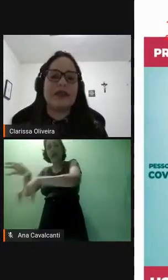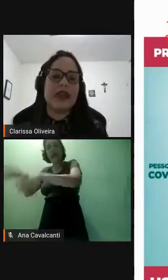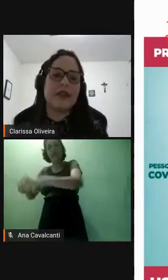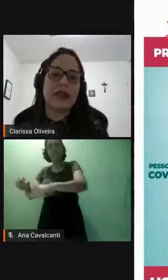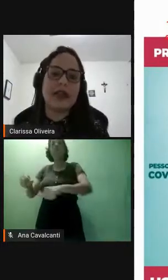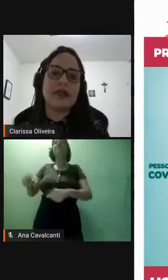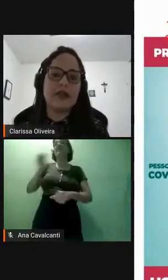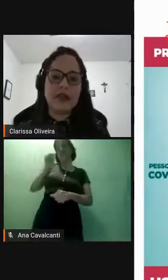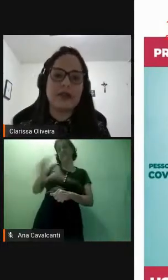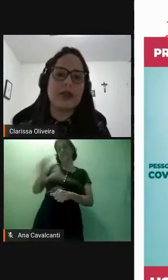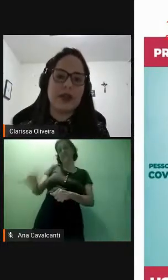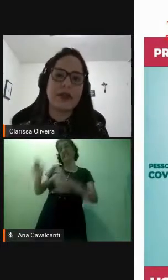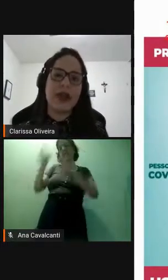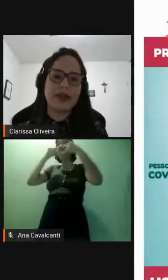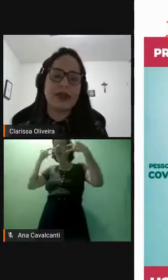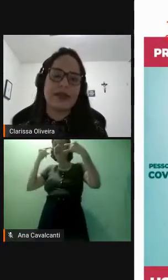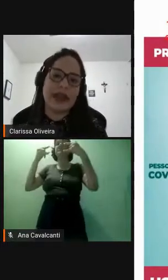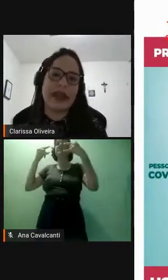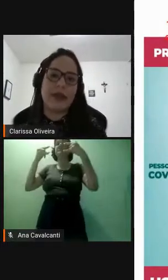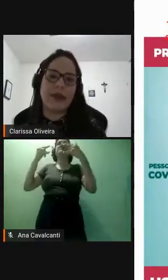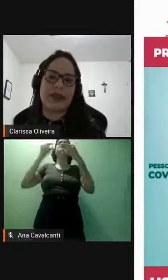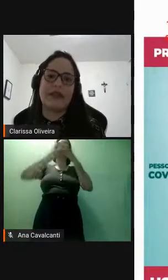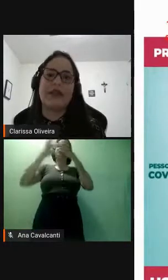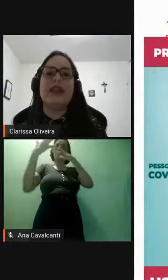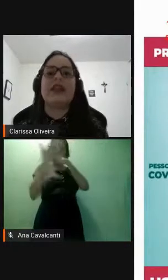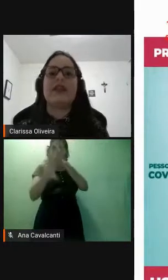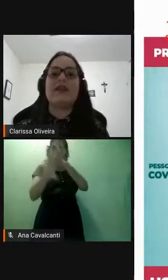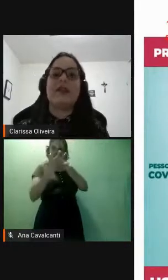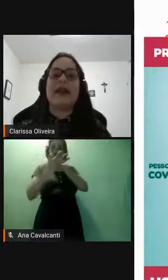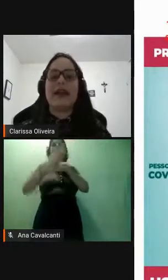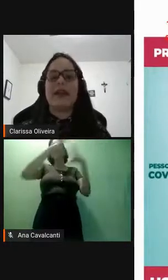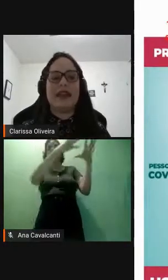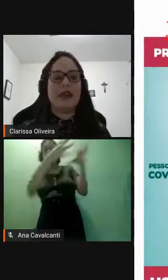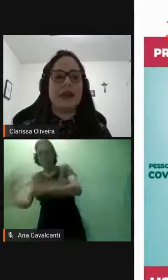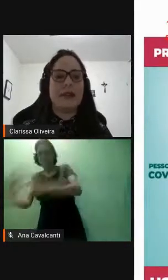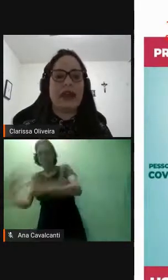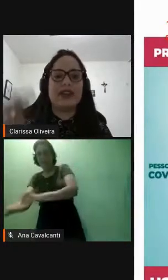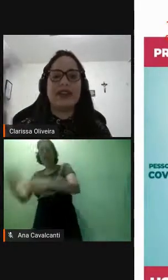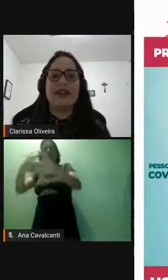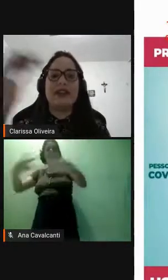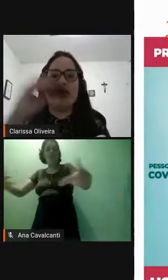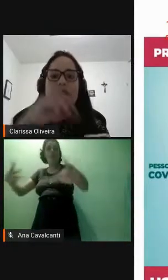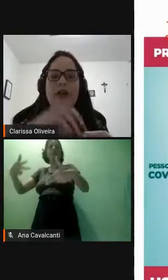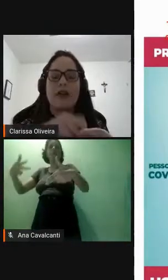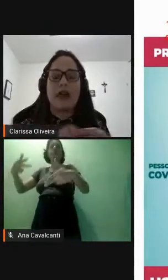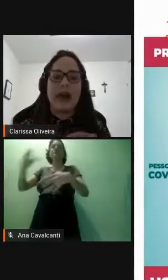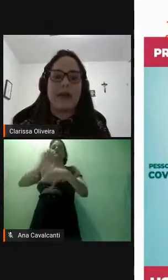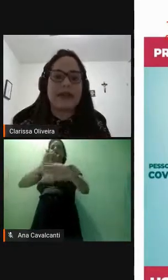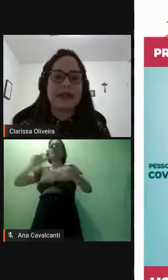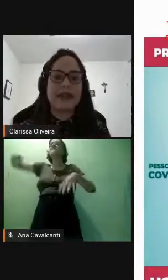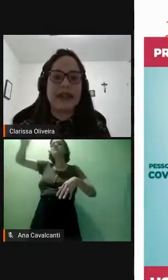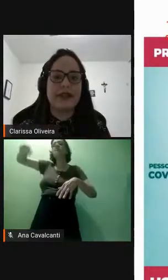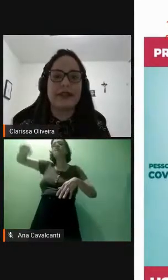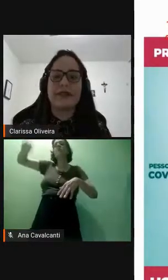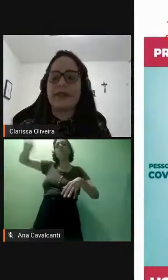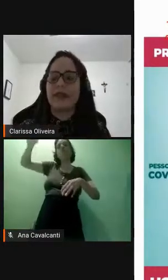contaminada, eu vou sair contaminando todos os meus objetos dentro daquela bolsa. Então, eu vou pegar uma sacola plástica, vou colocar a bolsa dentro,